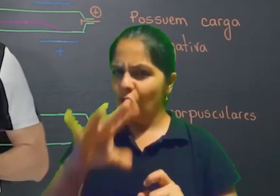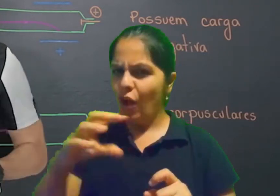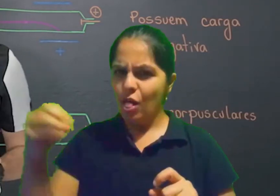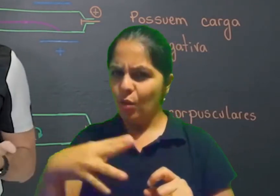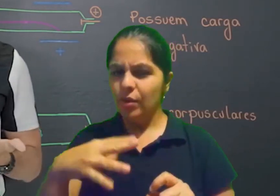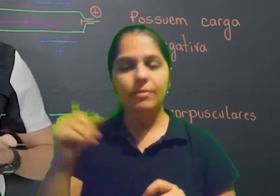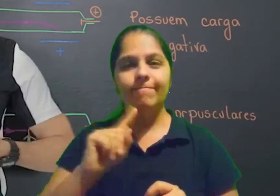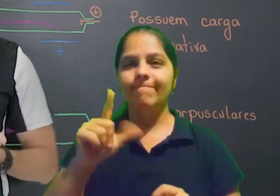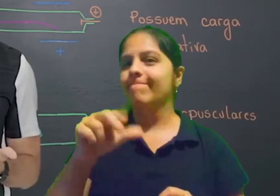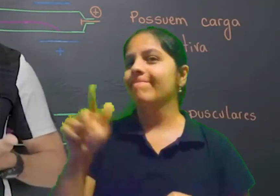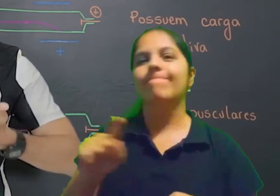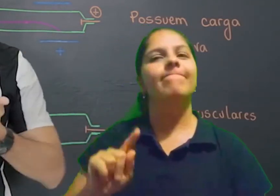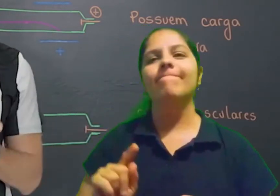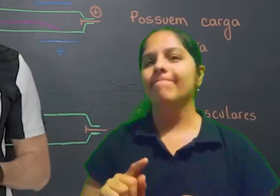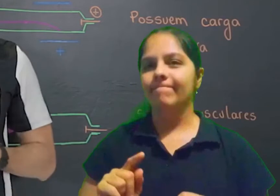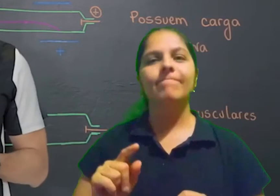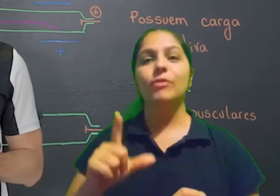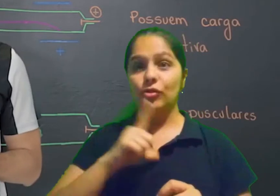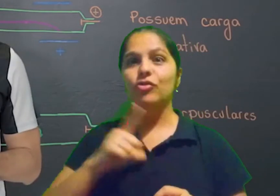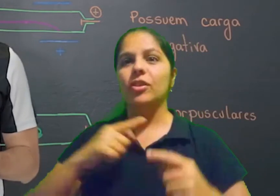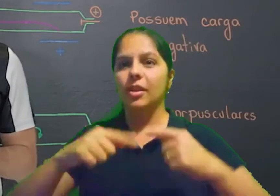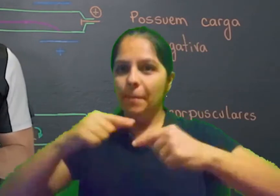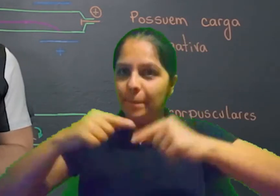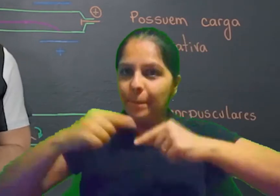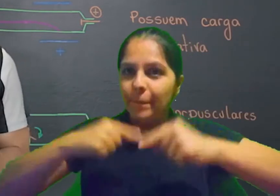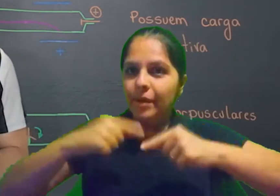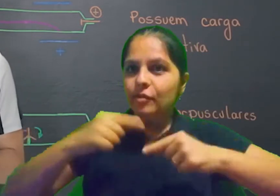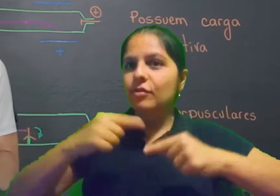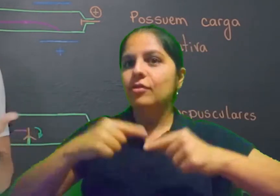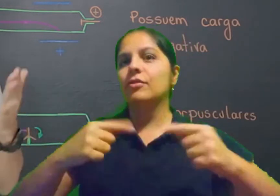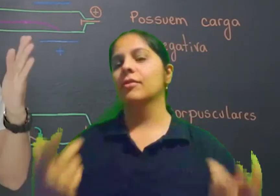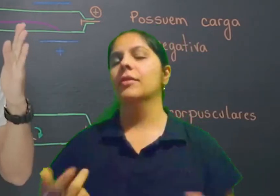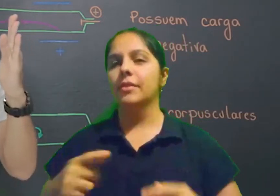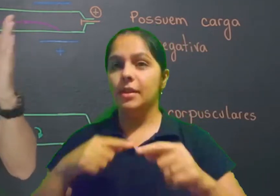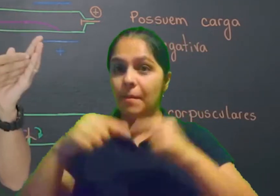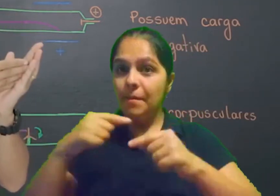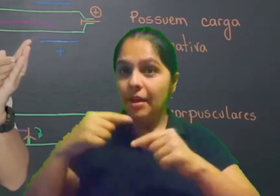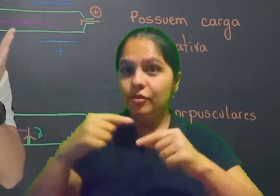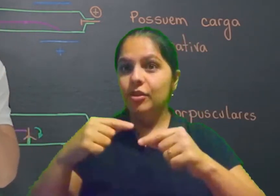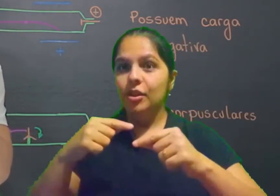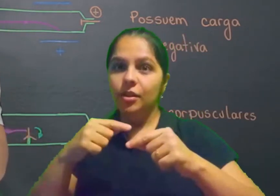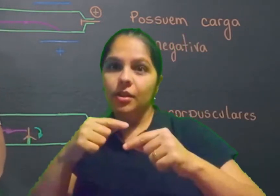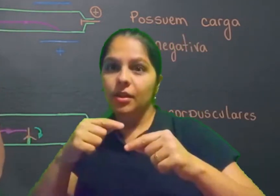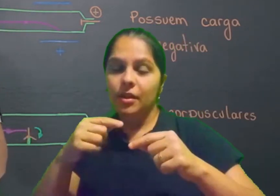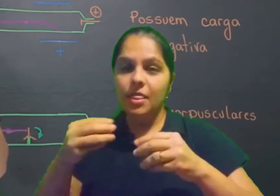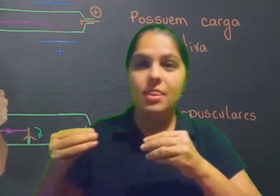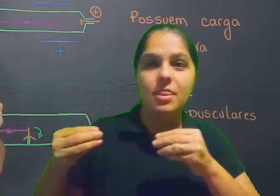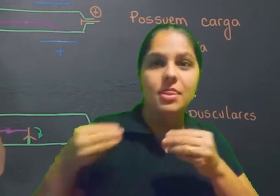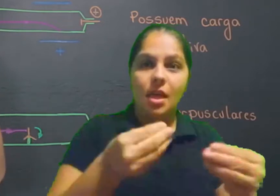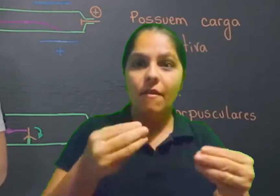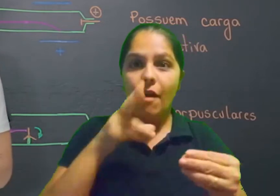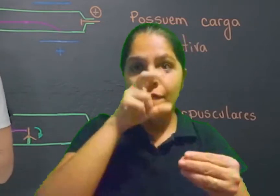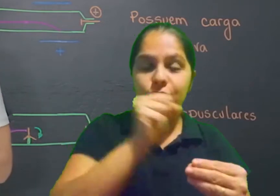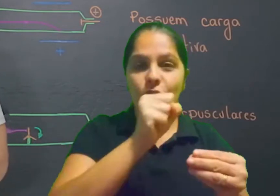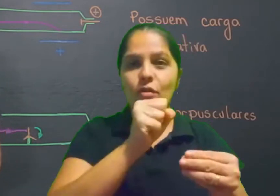luminosidade. Ele era formado por partículas. E essas partículas geravam força sobre o moinho e